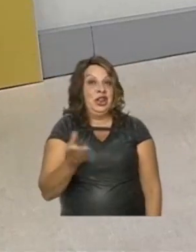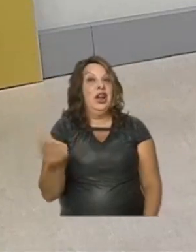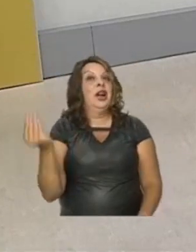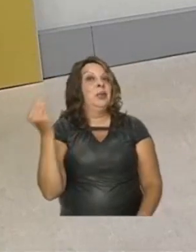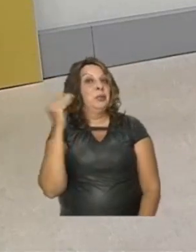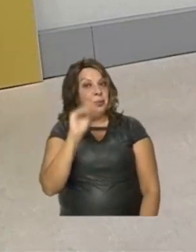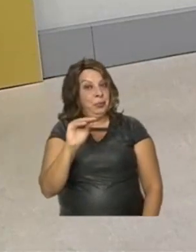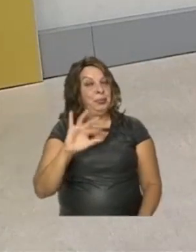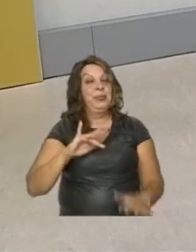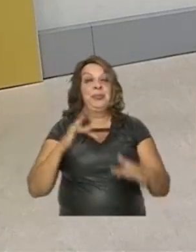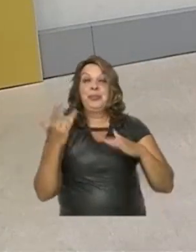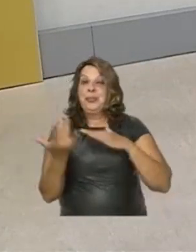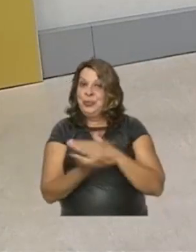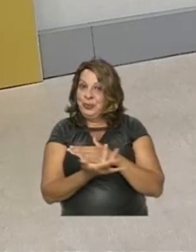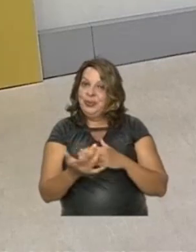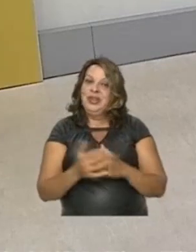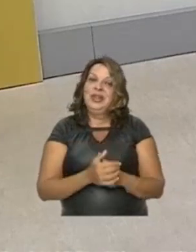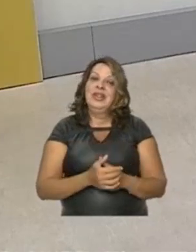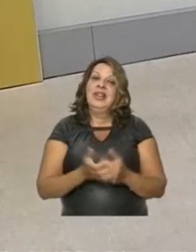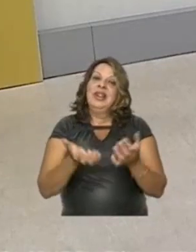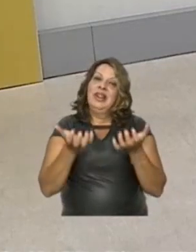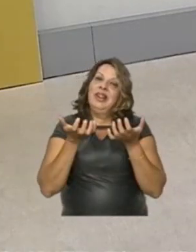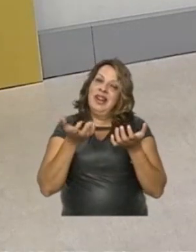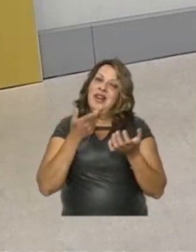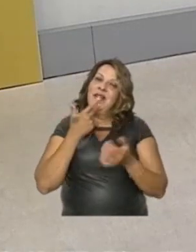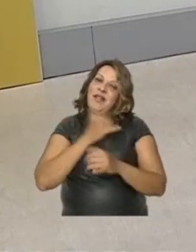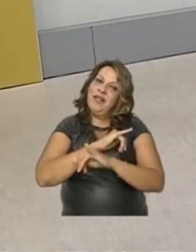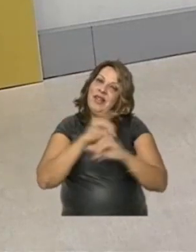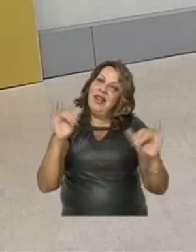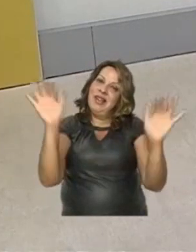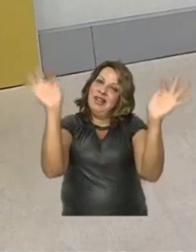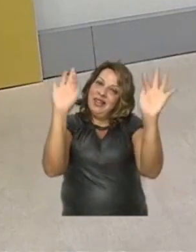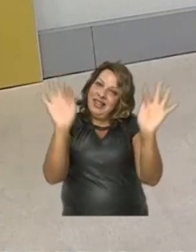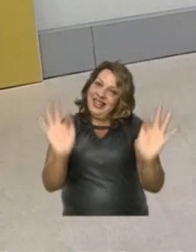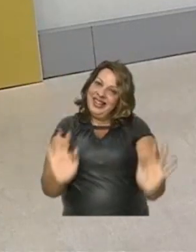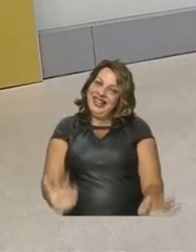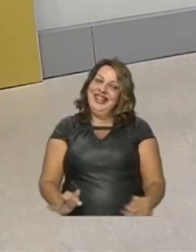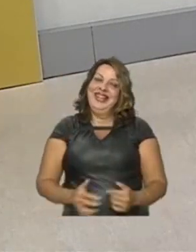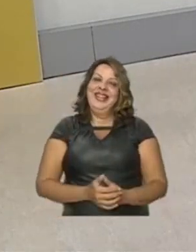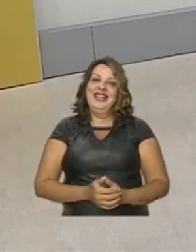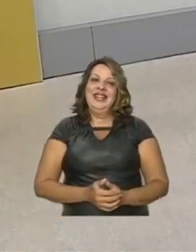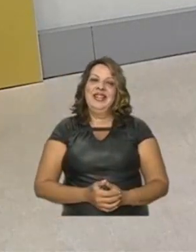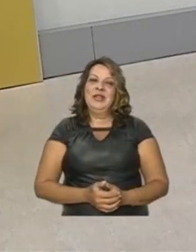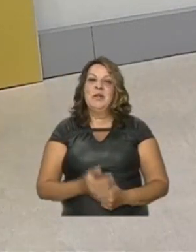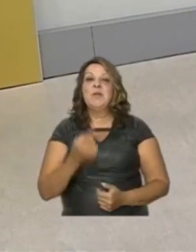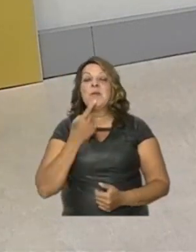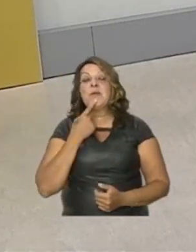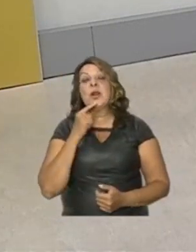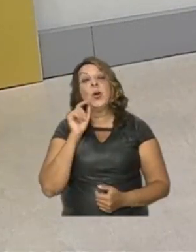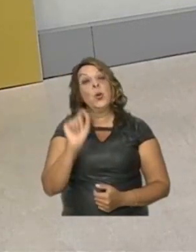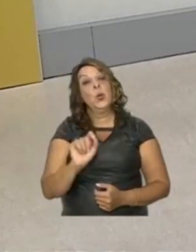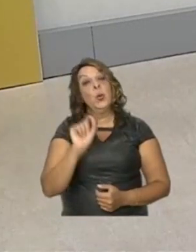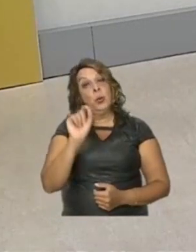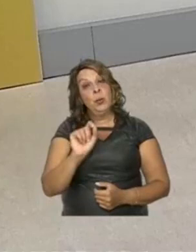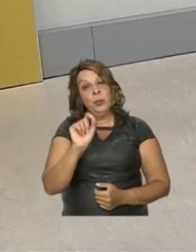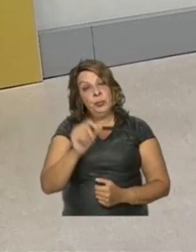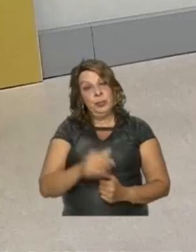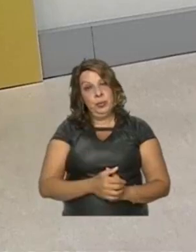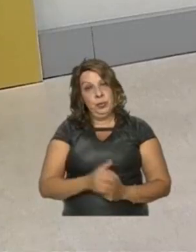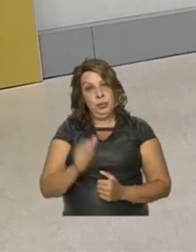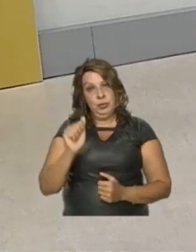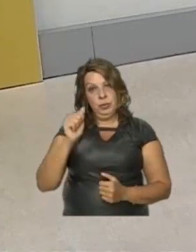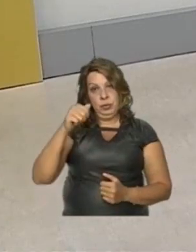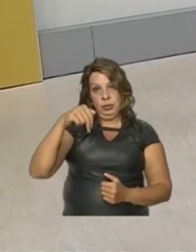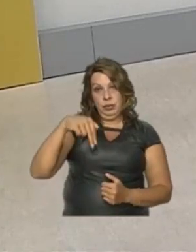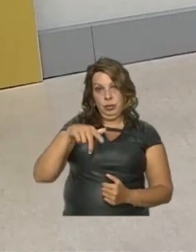redes sociais. Eu quero dizer que estou muito feliz. Ó, eu vou dizer o seguinte, a